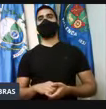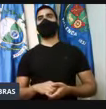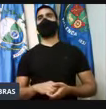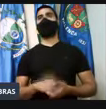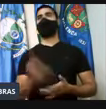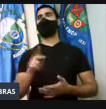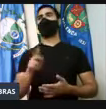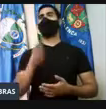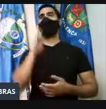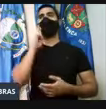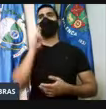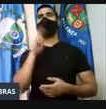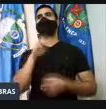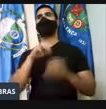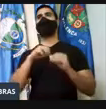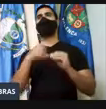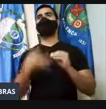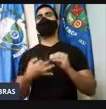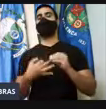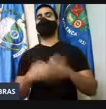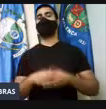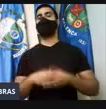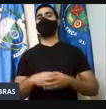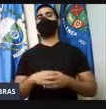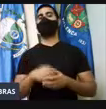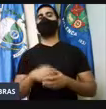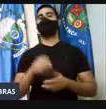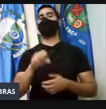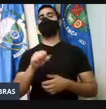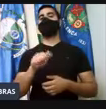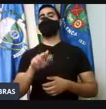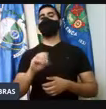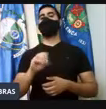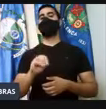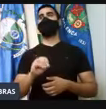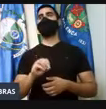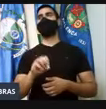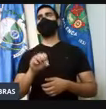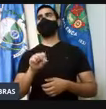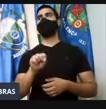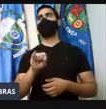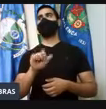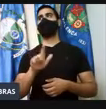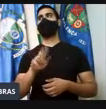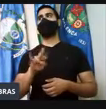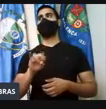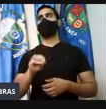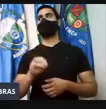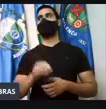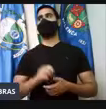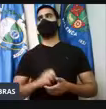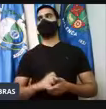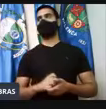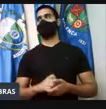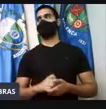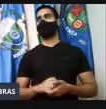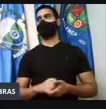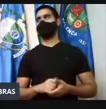Rafael de Oliveira Tavares, Saulo de Tarso Pereira Corrêa da Silva e Silvio Rogério Furtado da Graça.